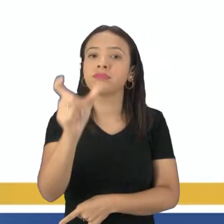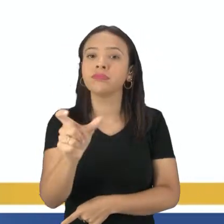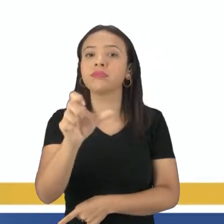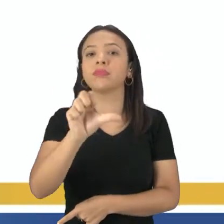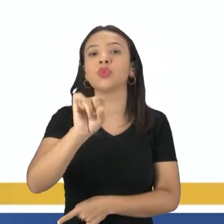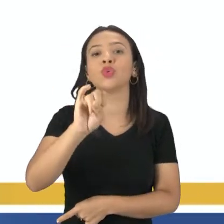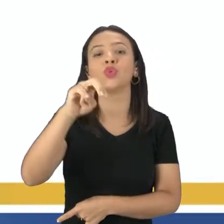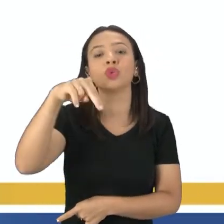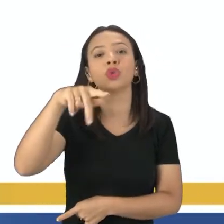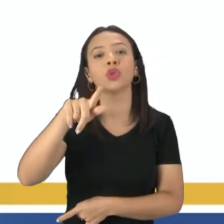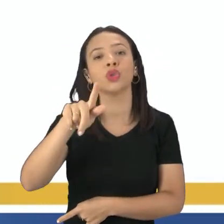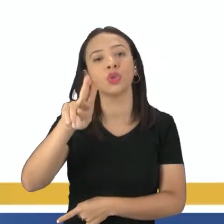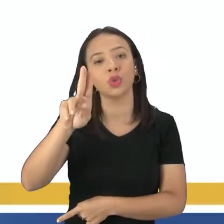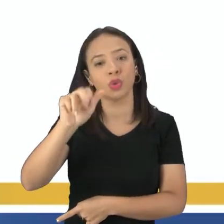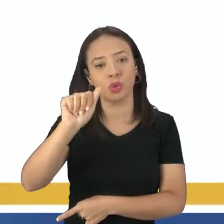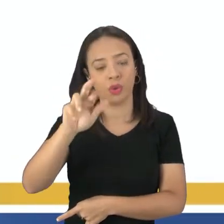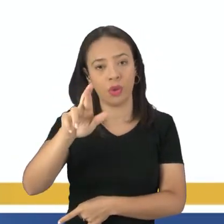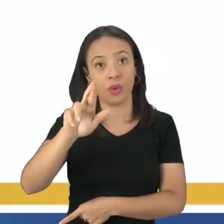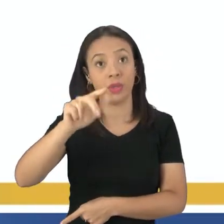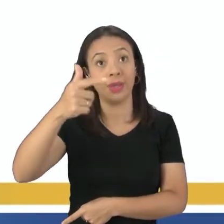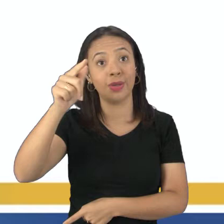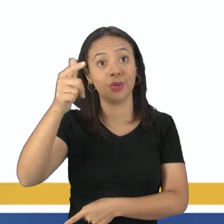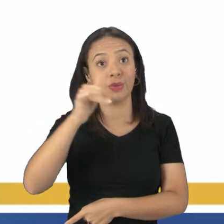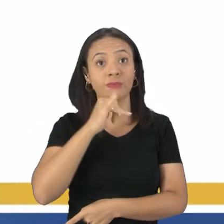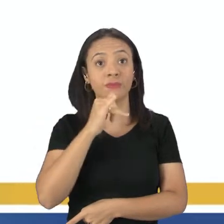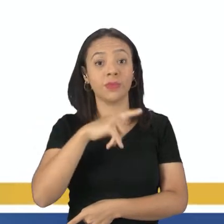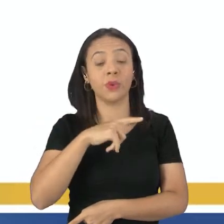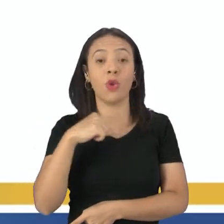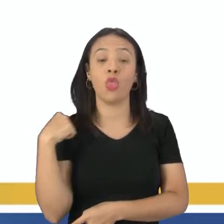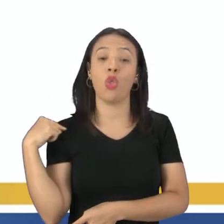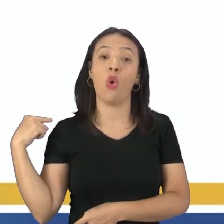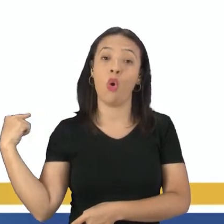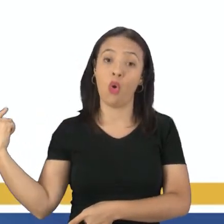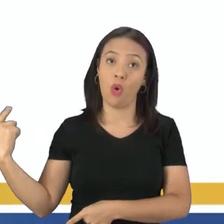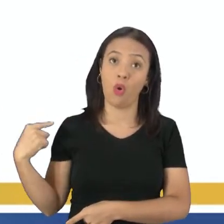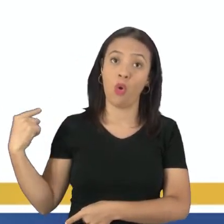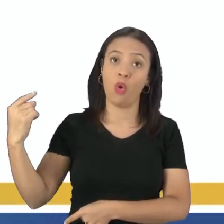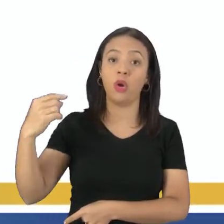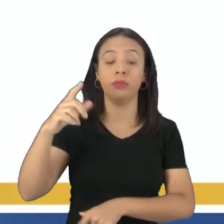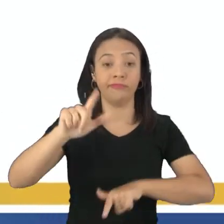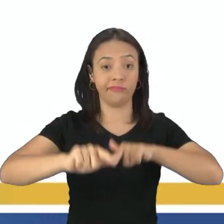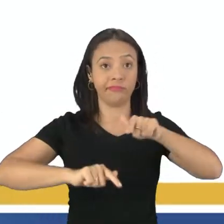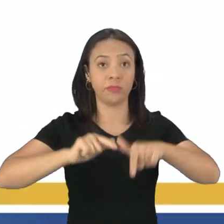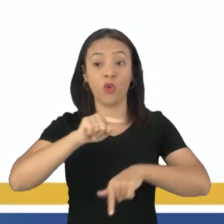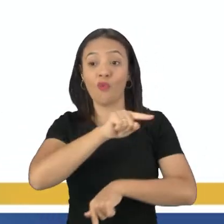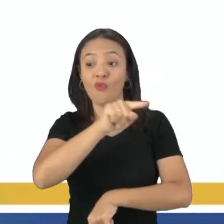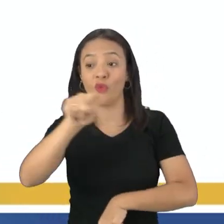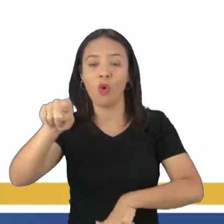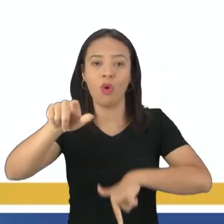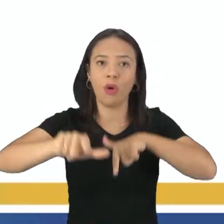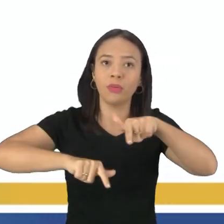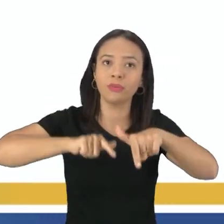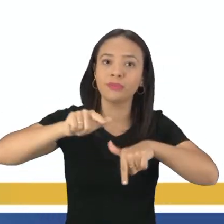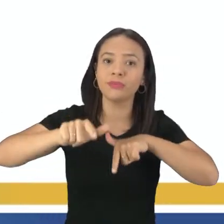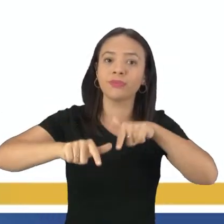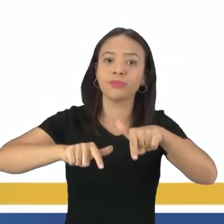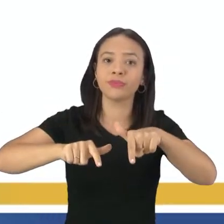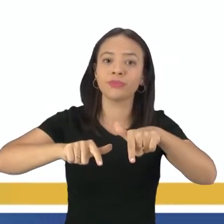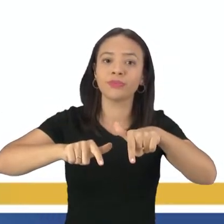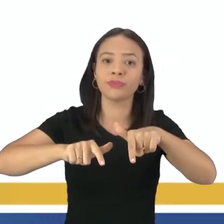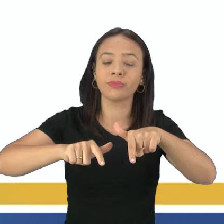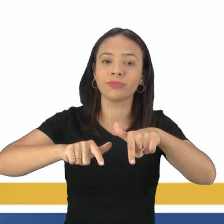singular. E nas demais, ó, we work, nós trabalhamos, you work, vocês trabalham, they